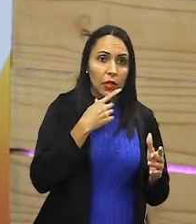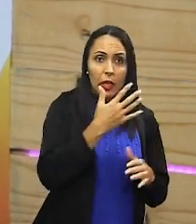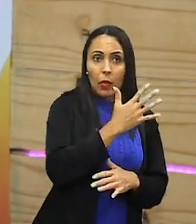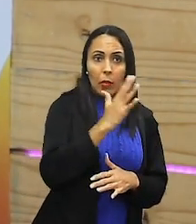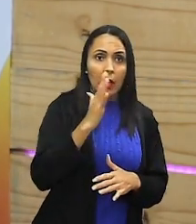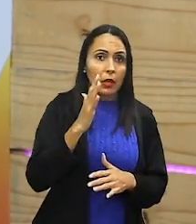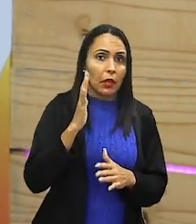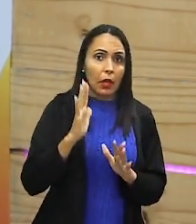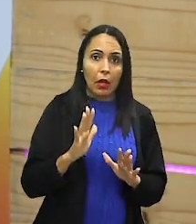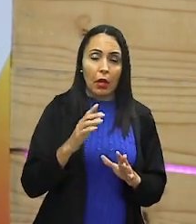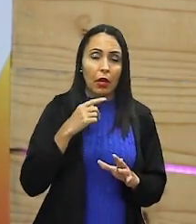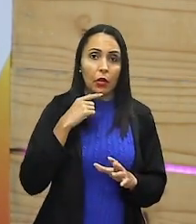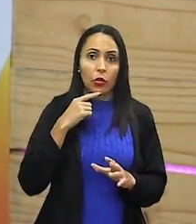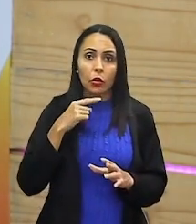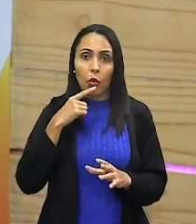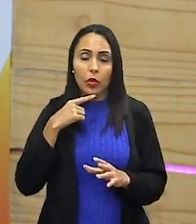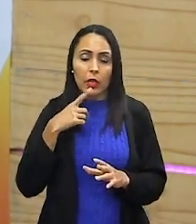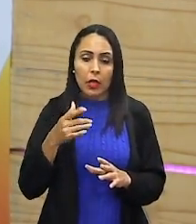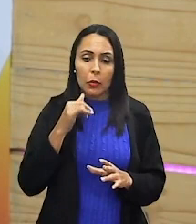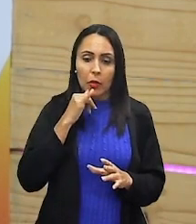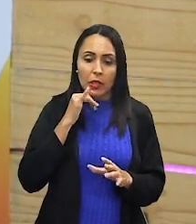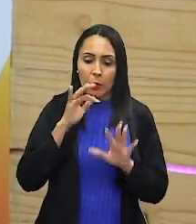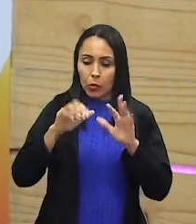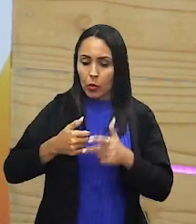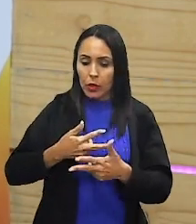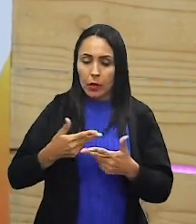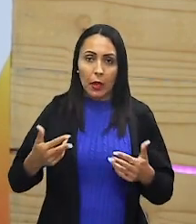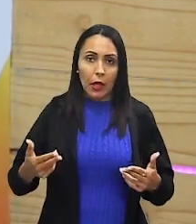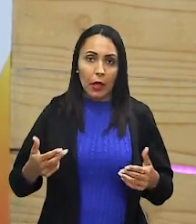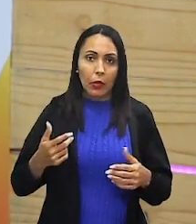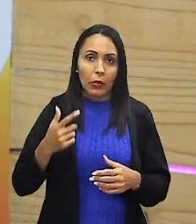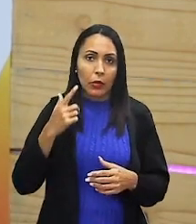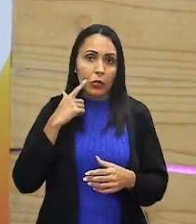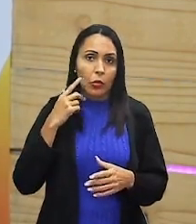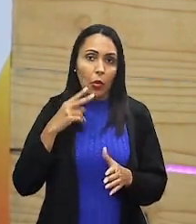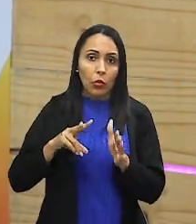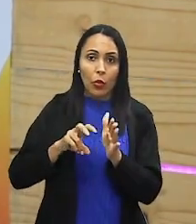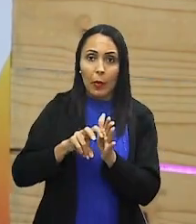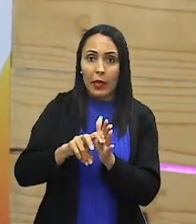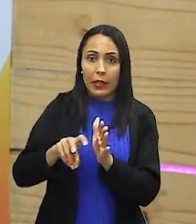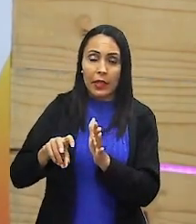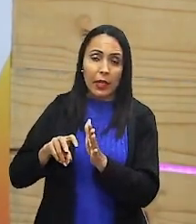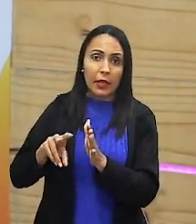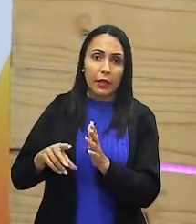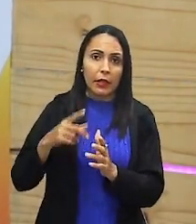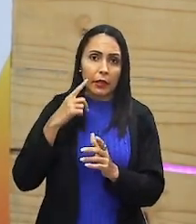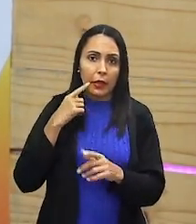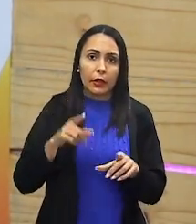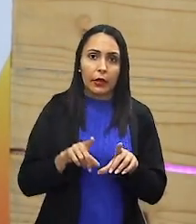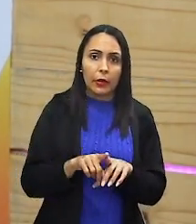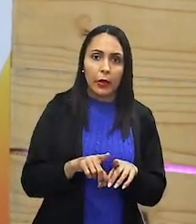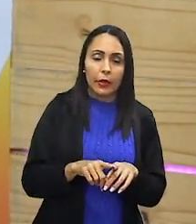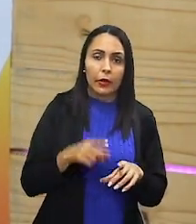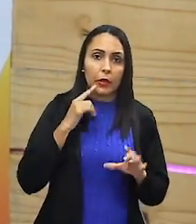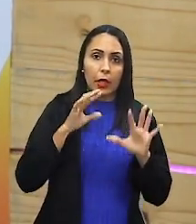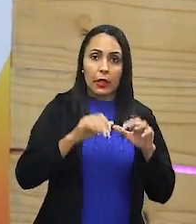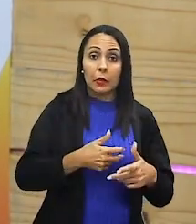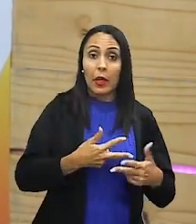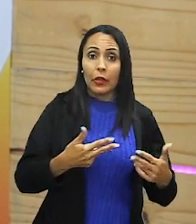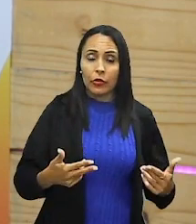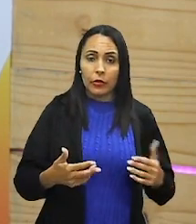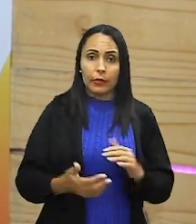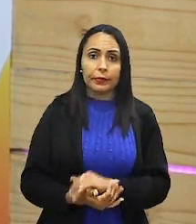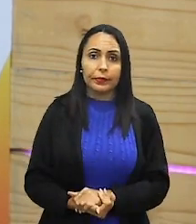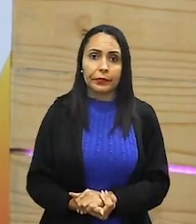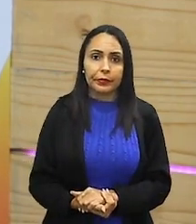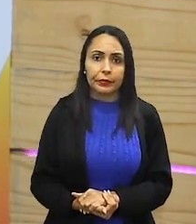consegue entrar, por exemplo, num animal, só consegue entrar numa bactéria. Como também vírus animais.